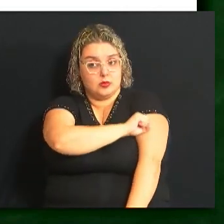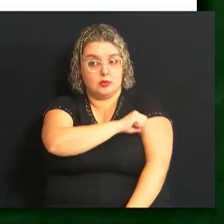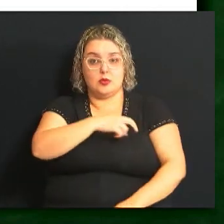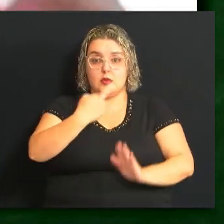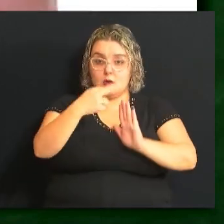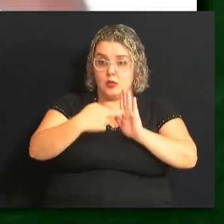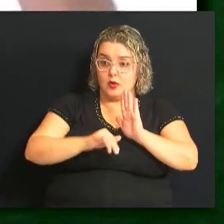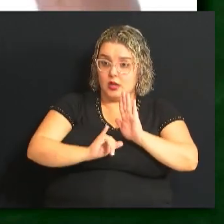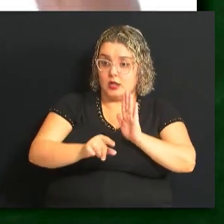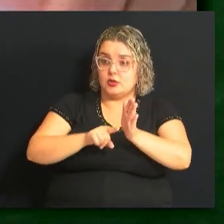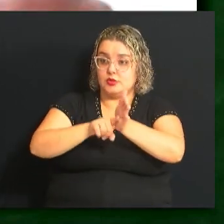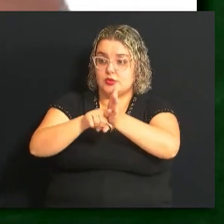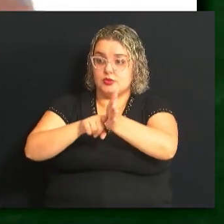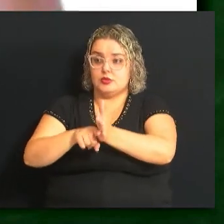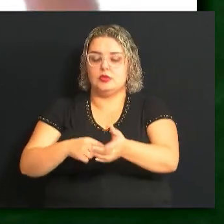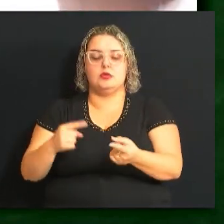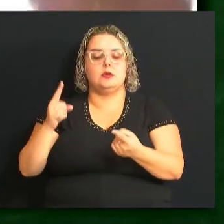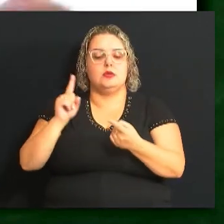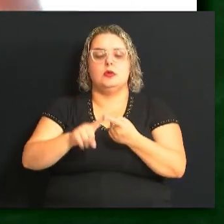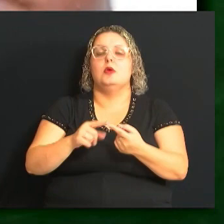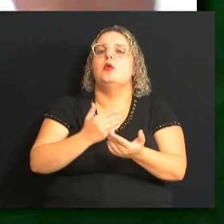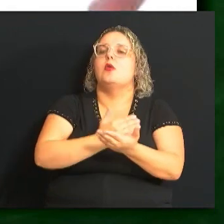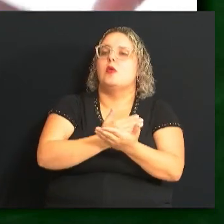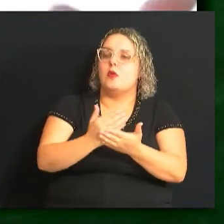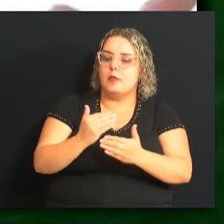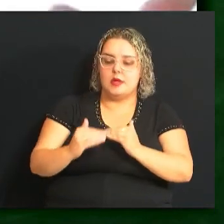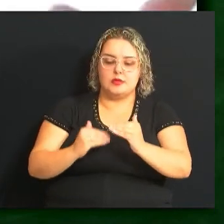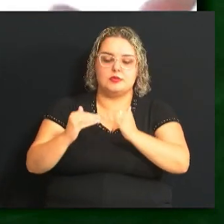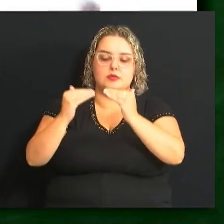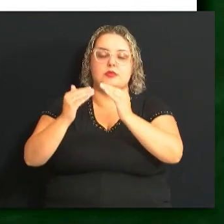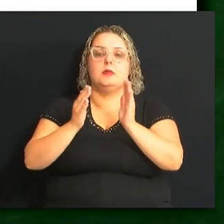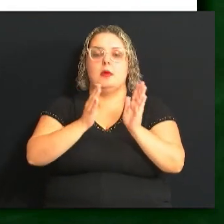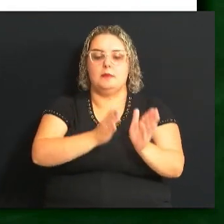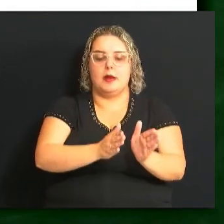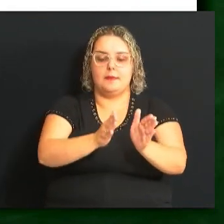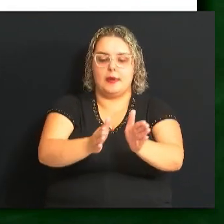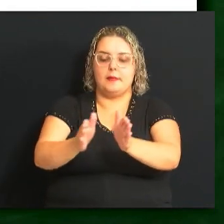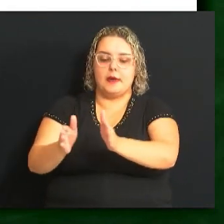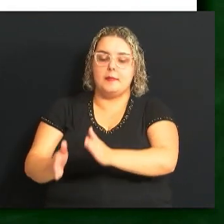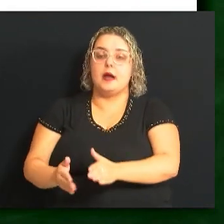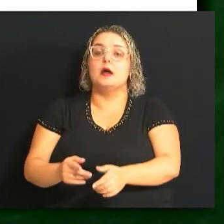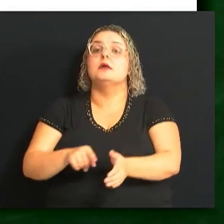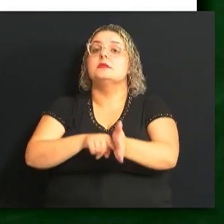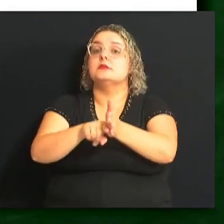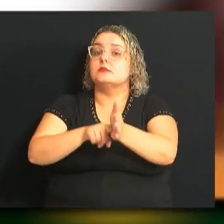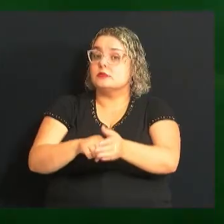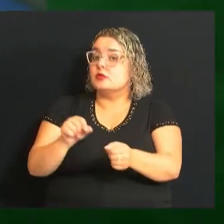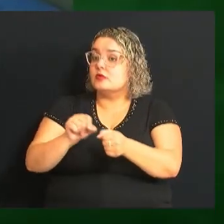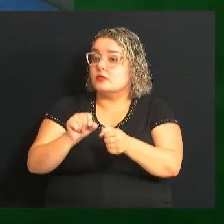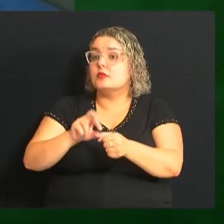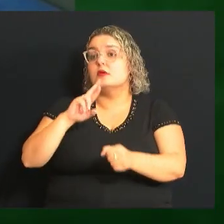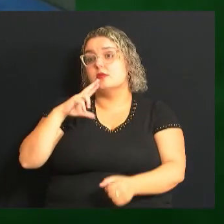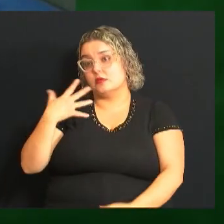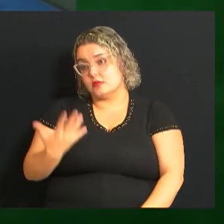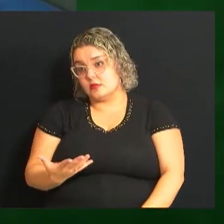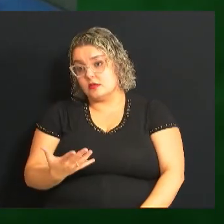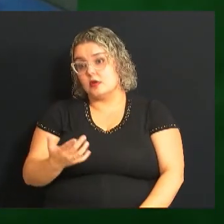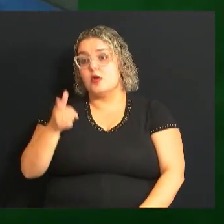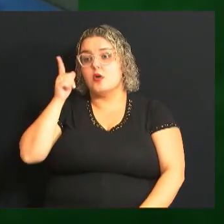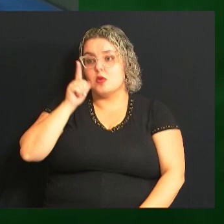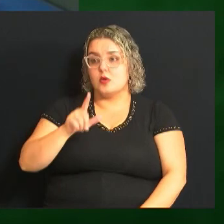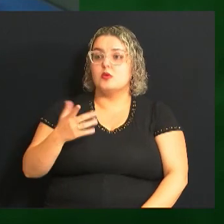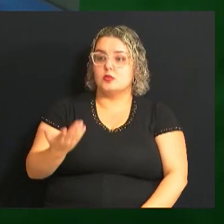pesquisa, onde eles vão colocar a introdução, o desenvolvimento, as etapas da pesquisa, o que foi feito e os resultados alcançados.